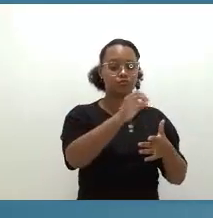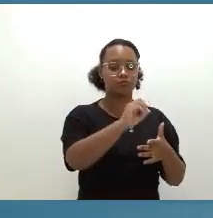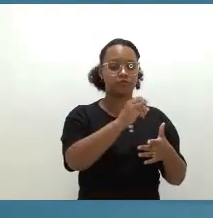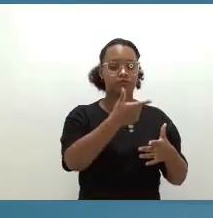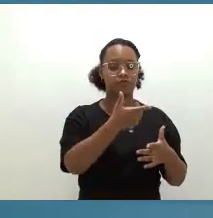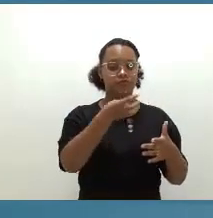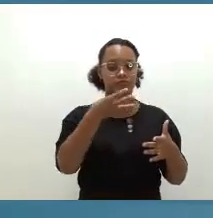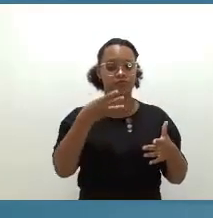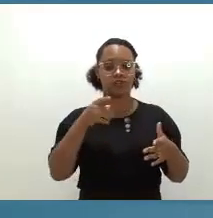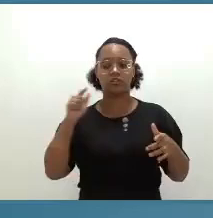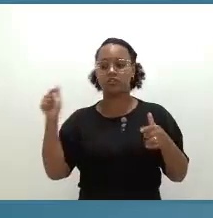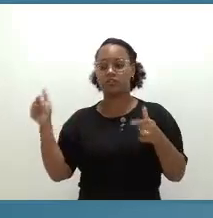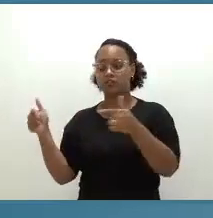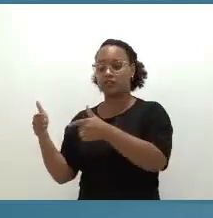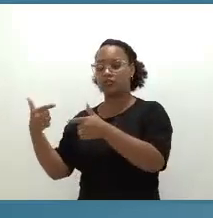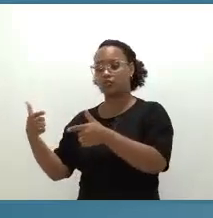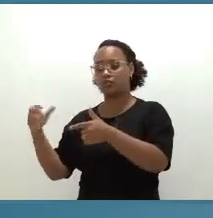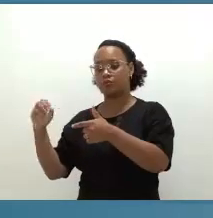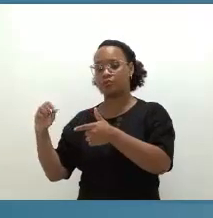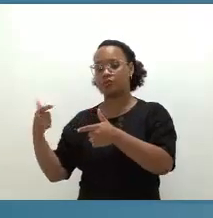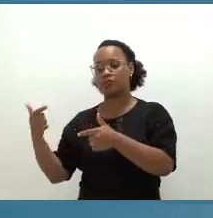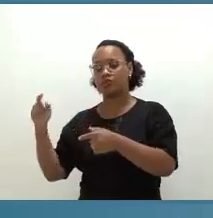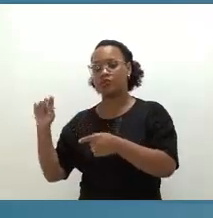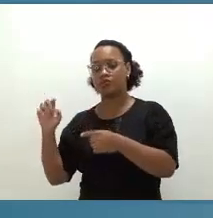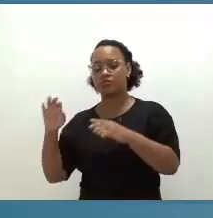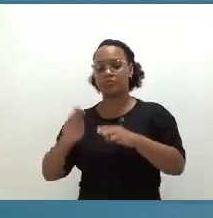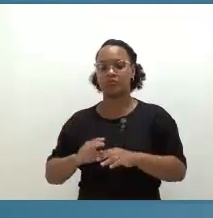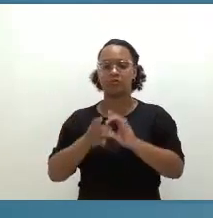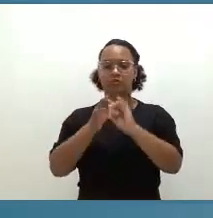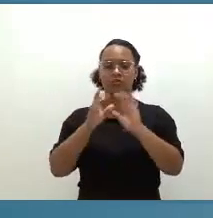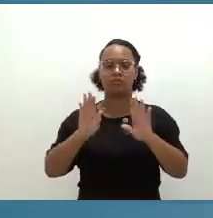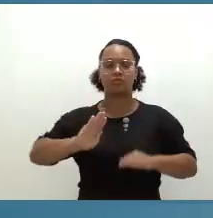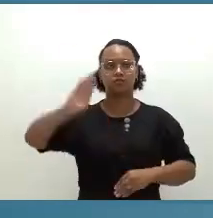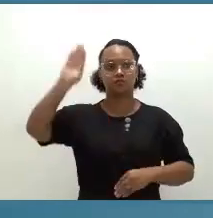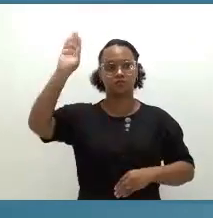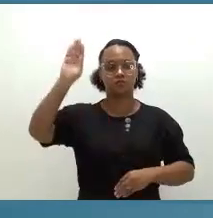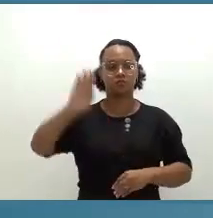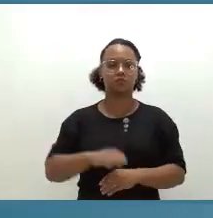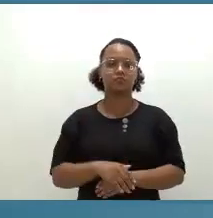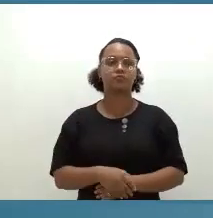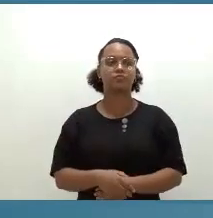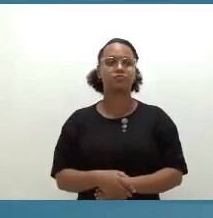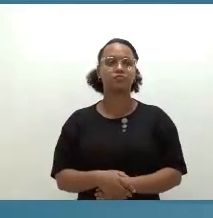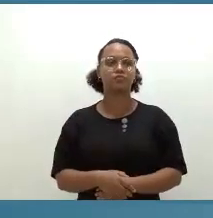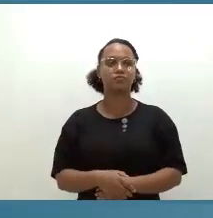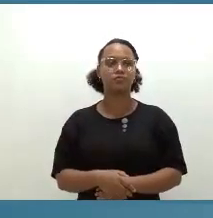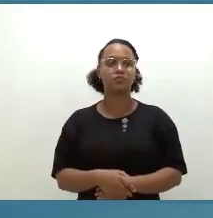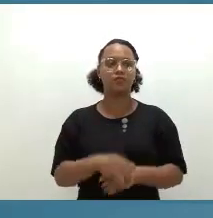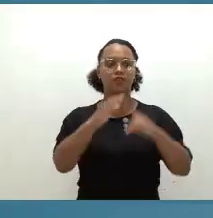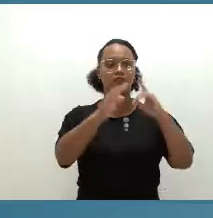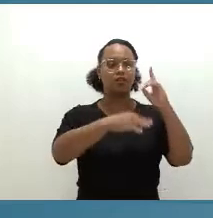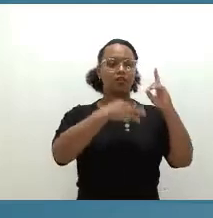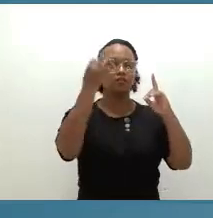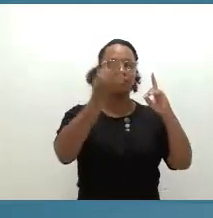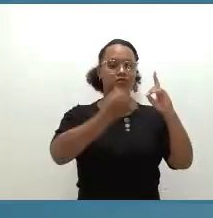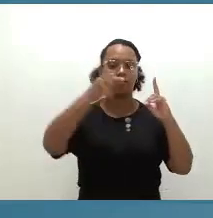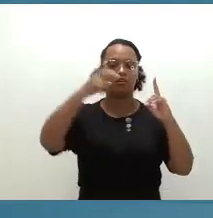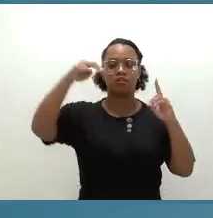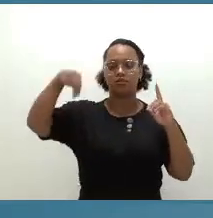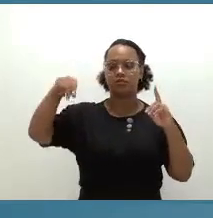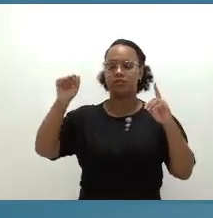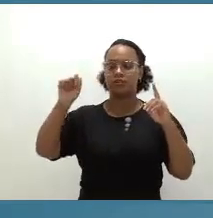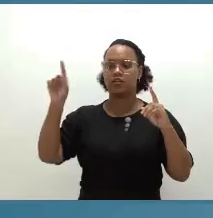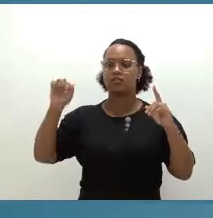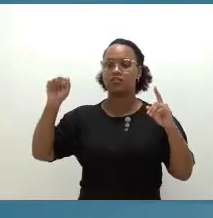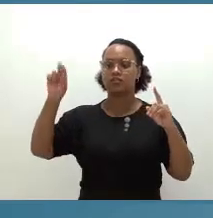2023-2025. Eu faculto a palavra a quem dela queira fazer uso. Essa palavra, desembargadora Nazaré Gouveia, Vossa Excelência,